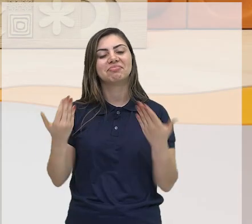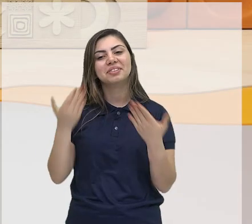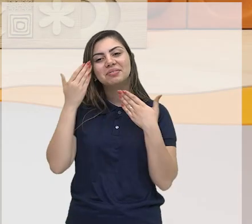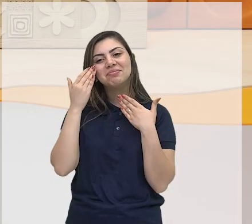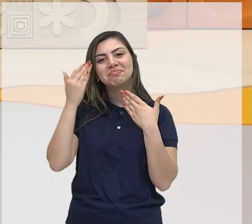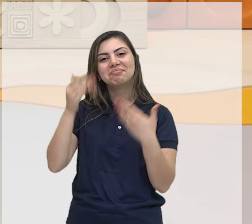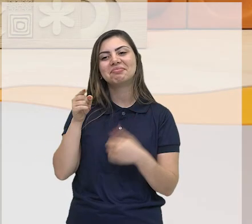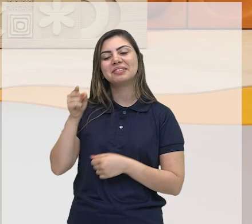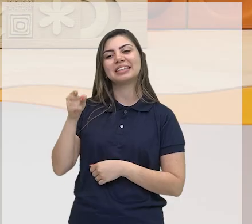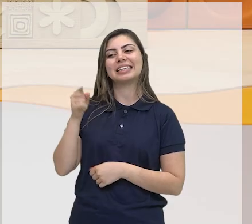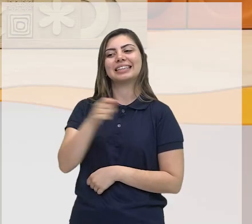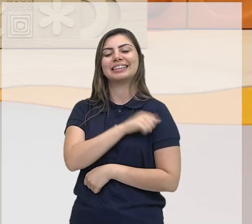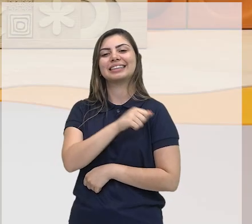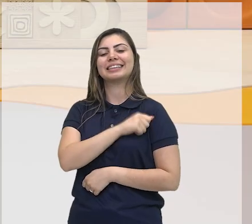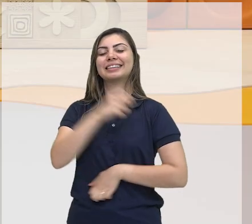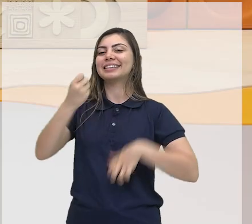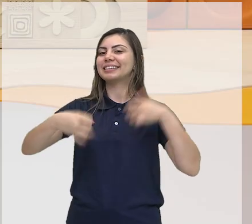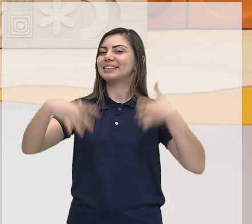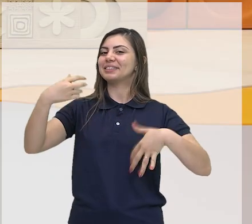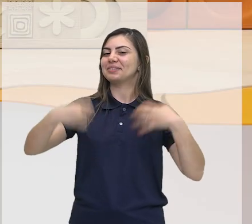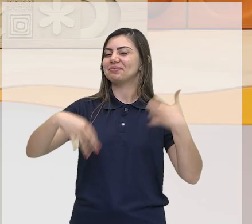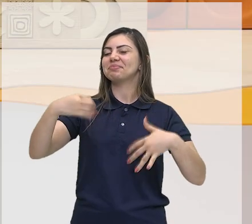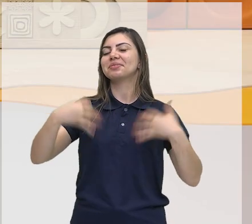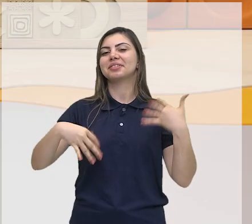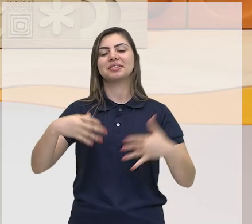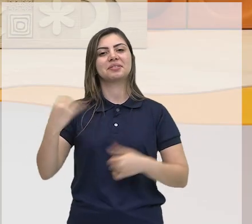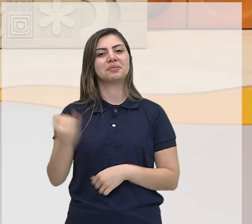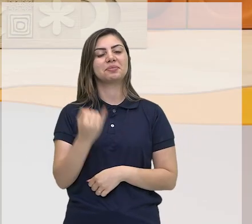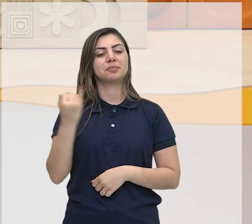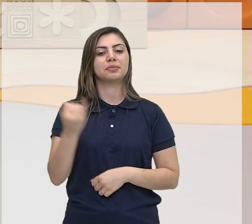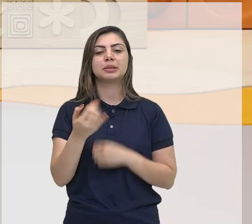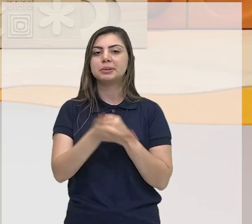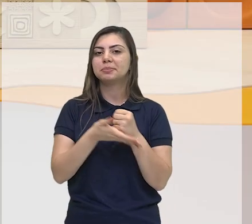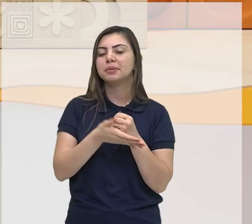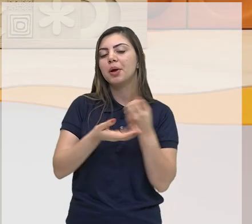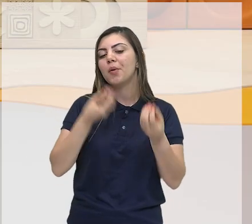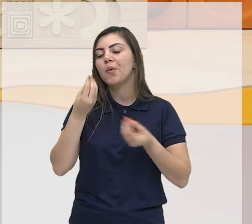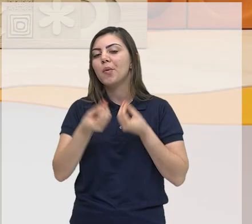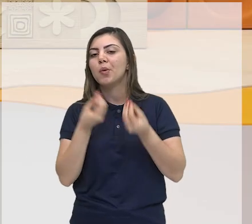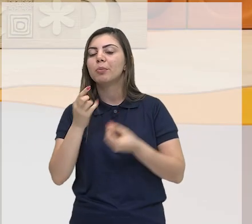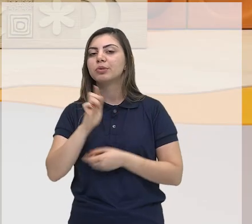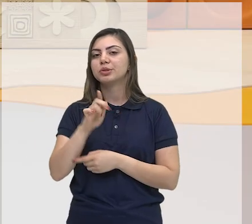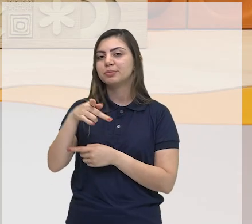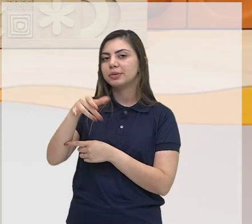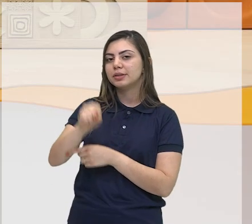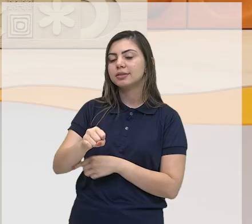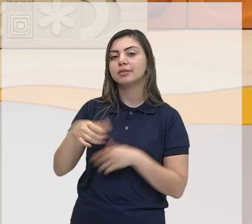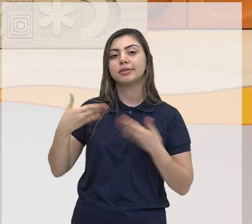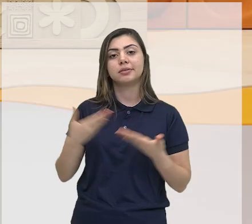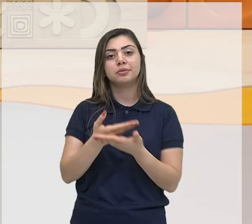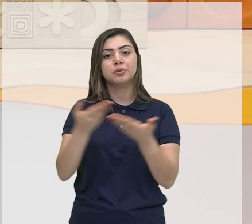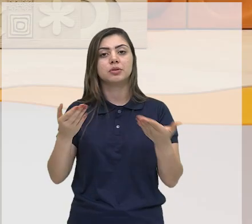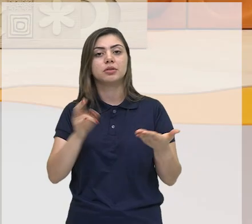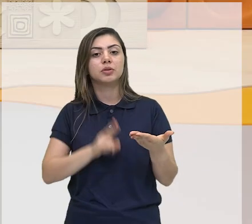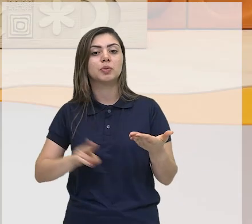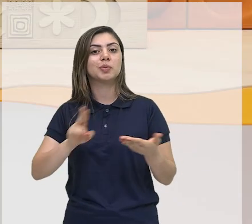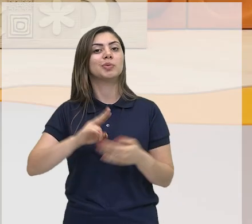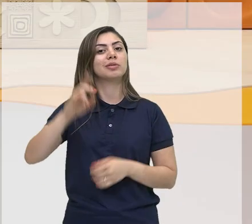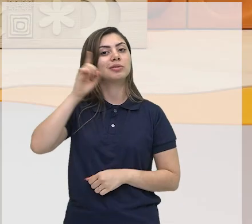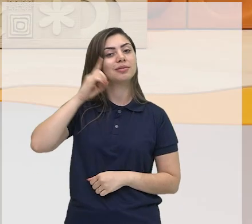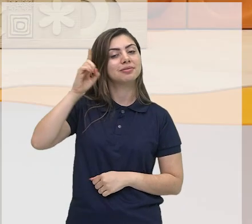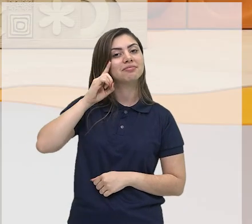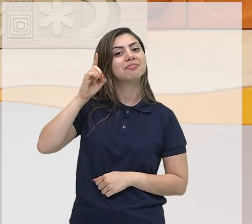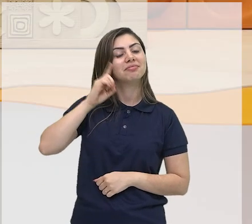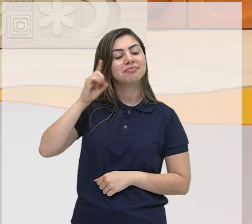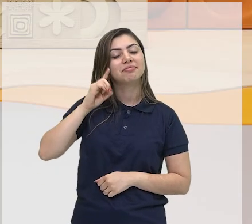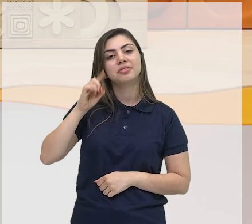Obrigada ao nosso curumim aí que trouxe essa explicação básica sobre como funciona um GPS. E você que utiliza no seu dia a